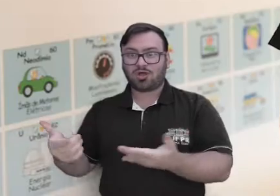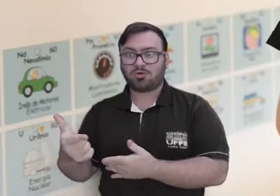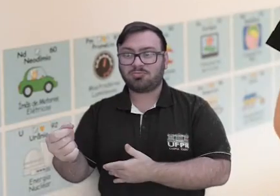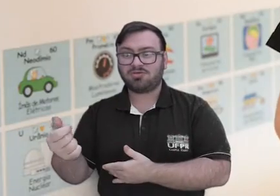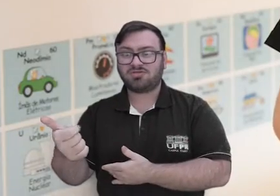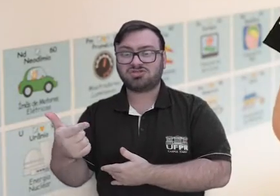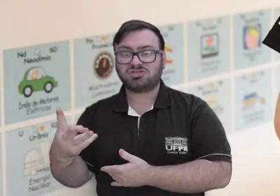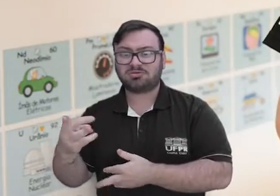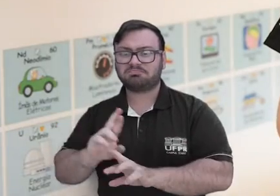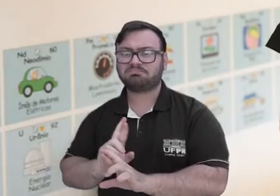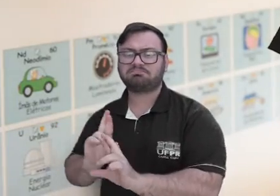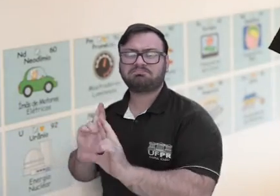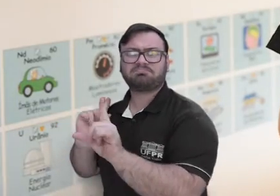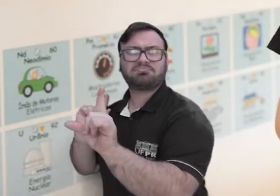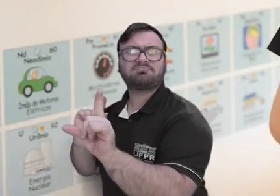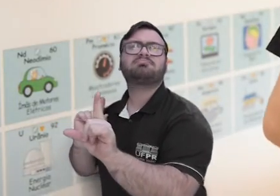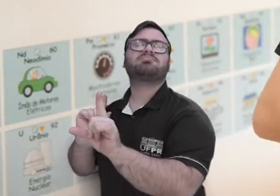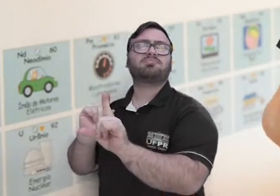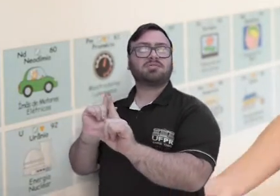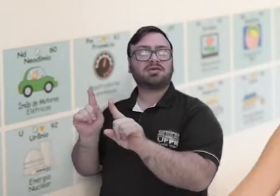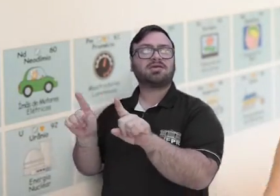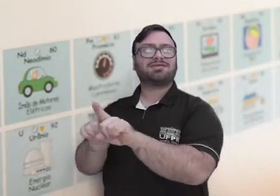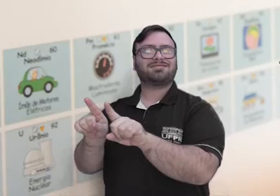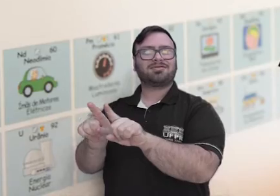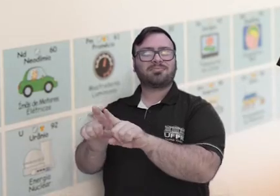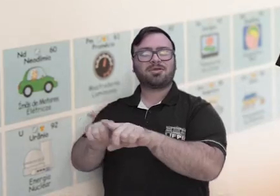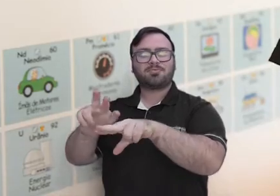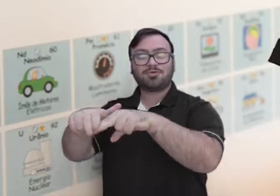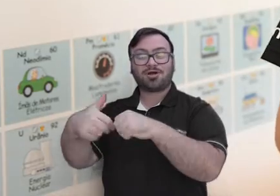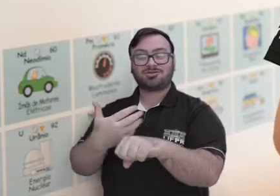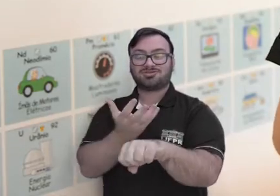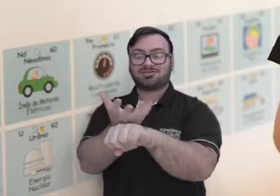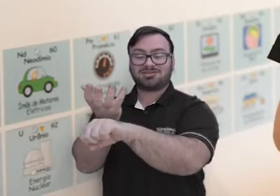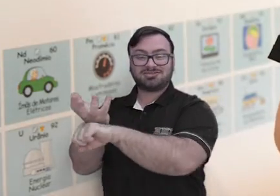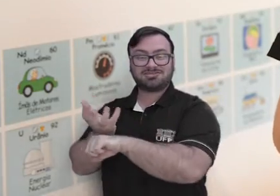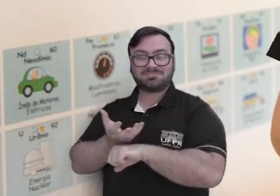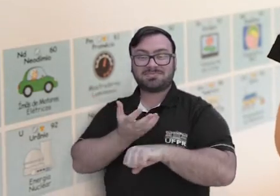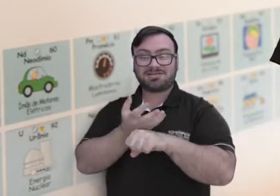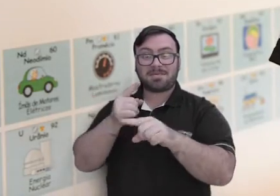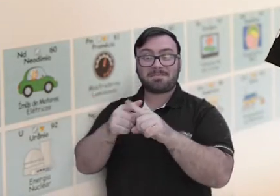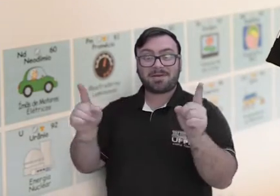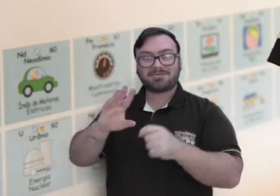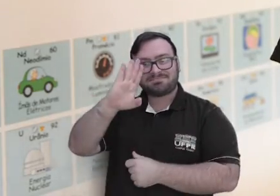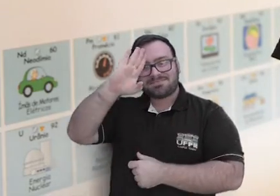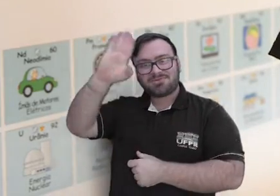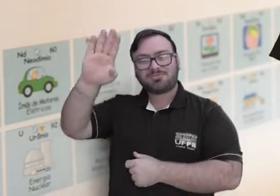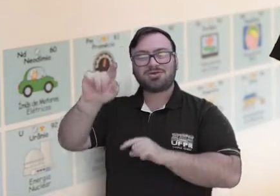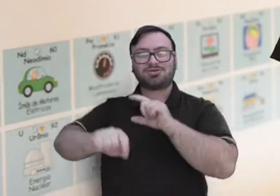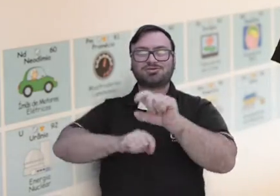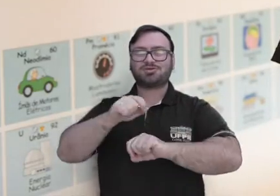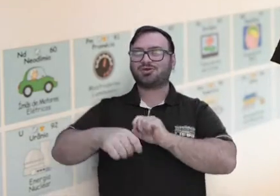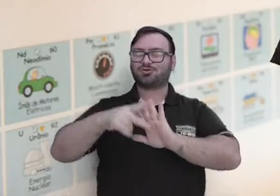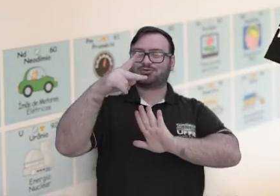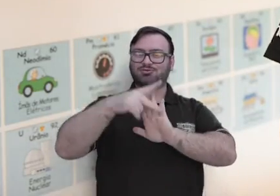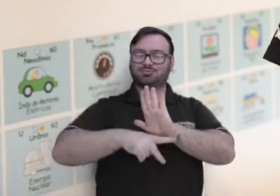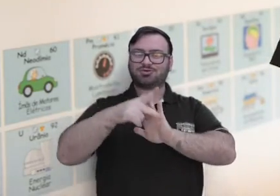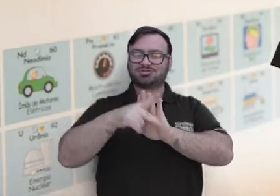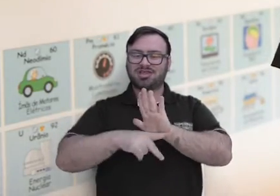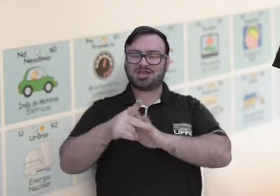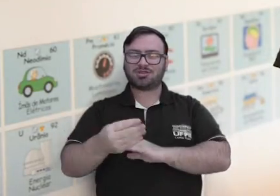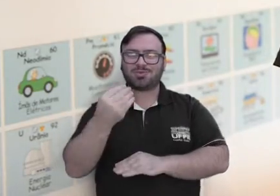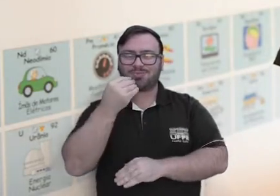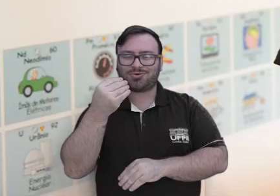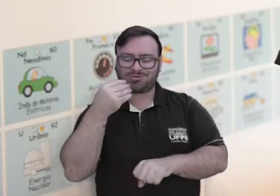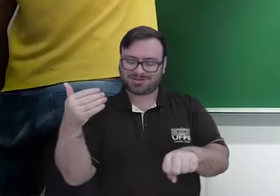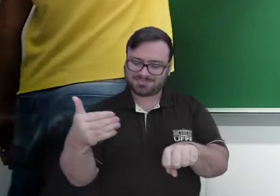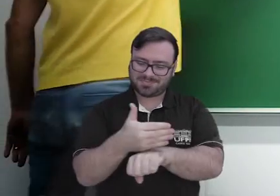2023, né? E isso graças às disciplinas, mas principalmente graças aos projetos que eu tive a oportunidade